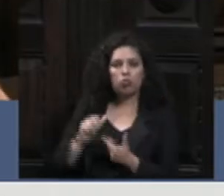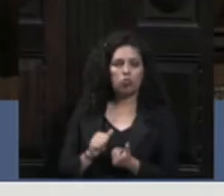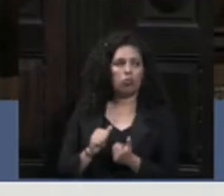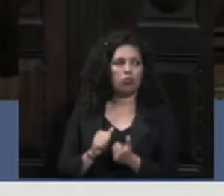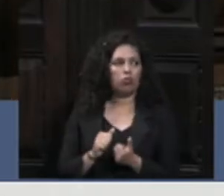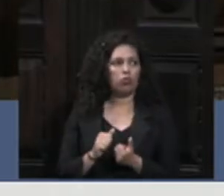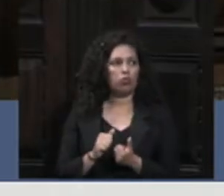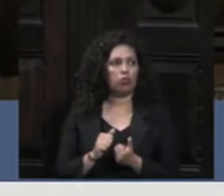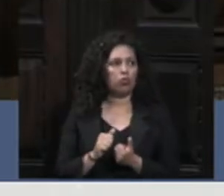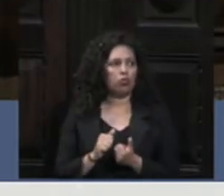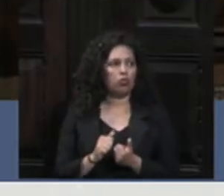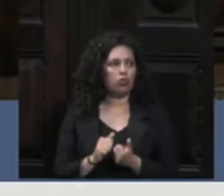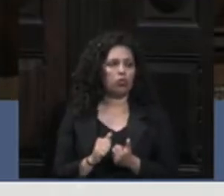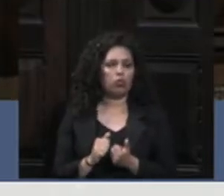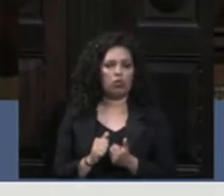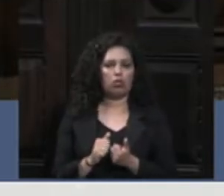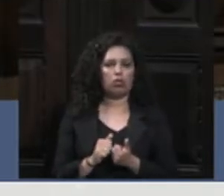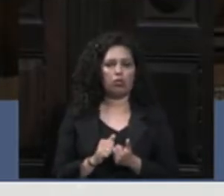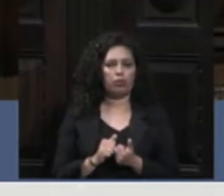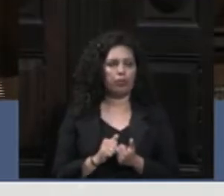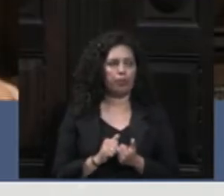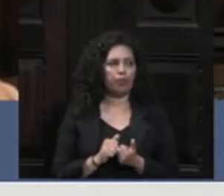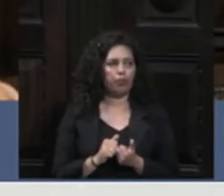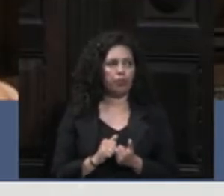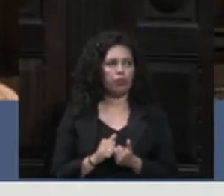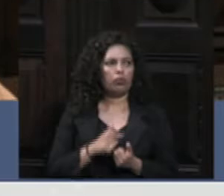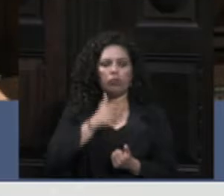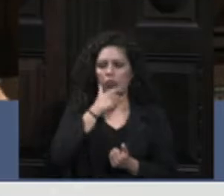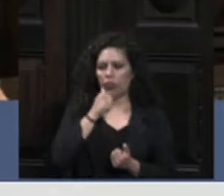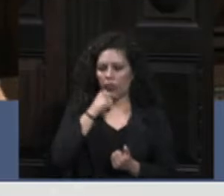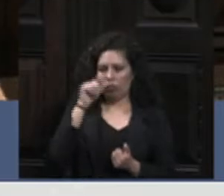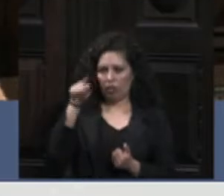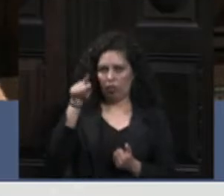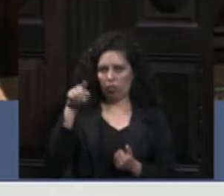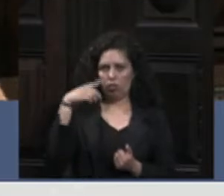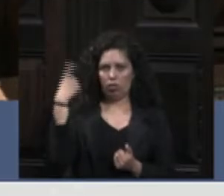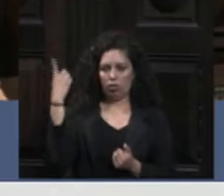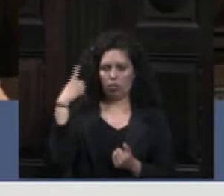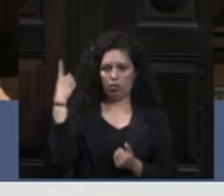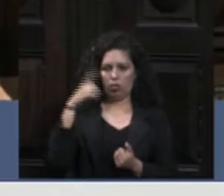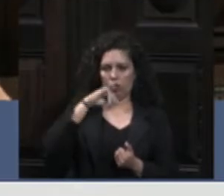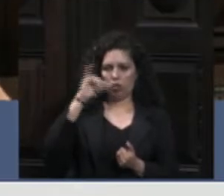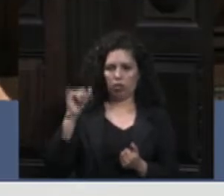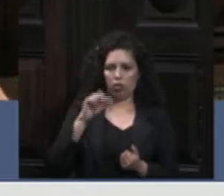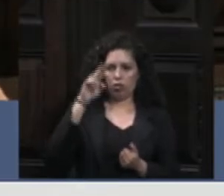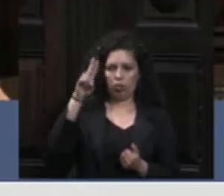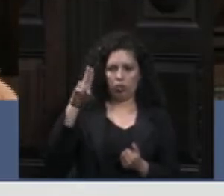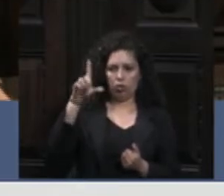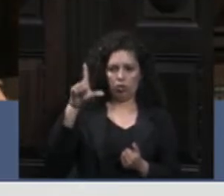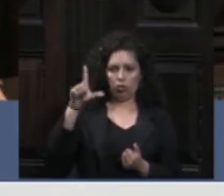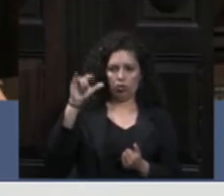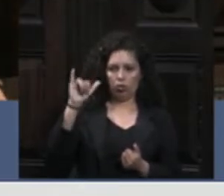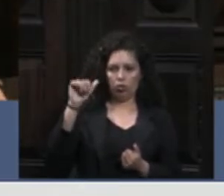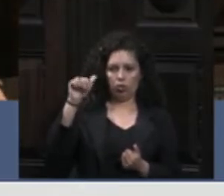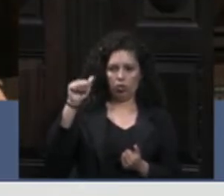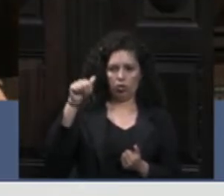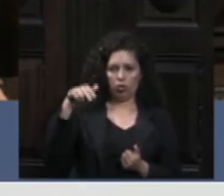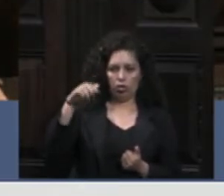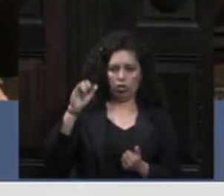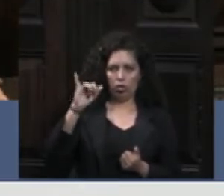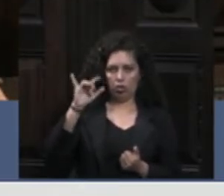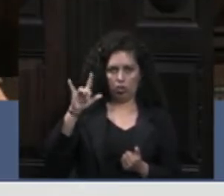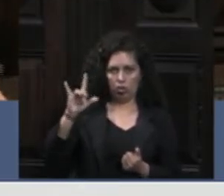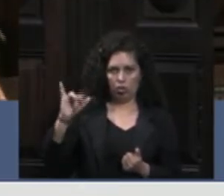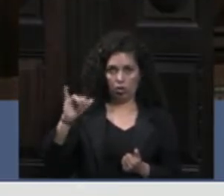Lembra o deputado Dr. Giulianelli, que acompanha a política a nível mundial,